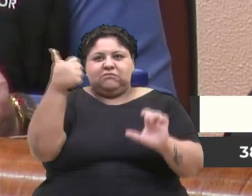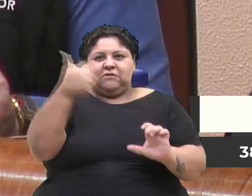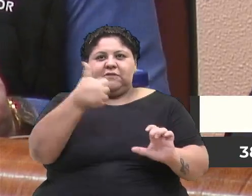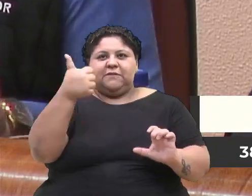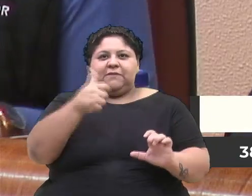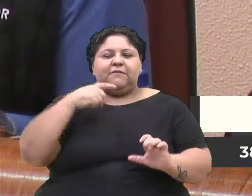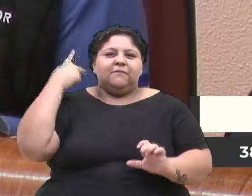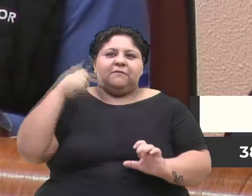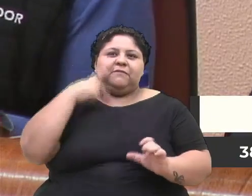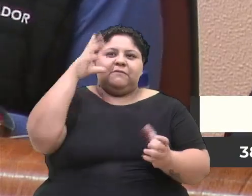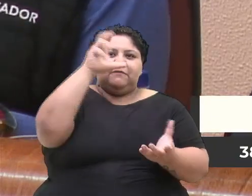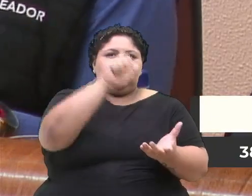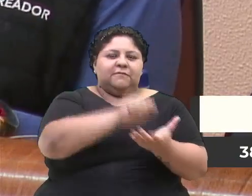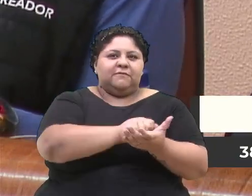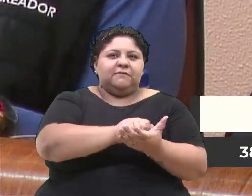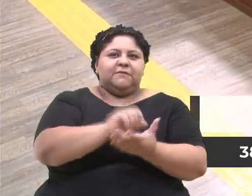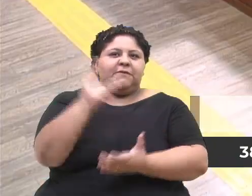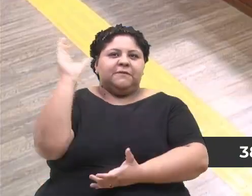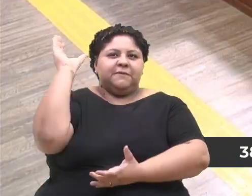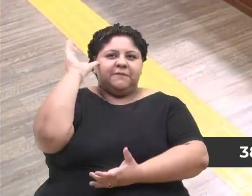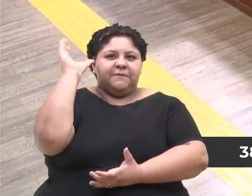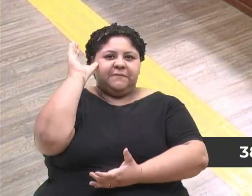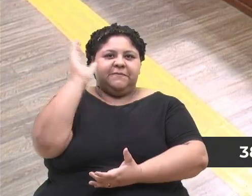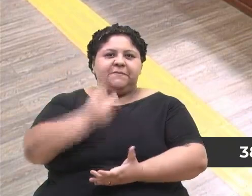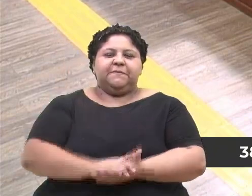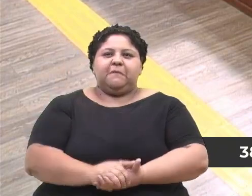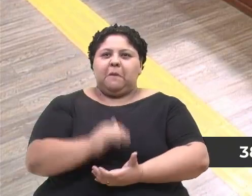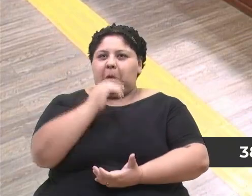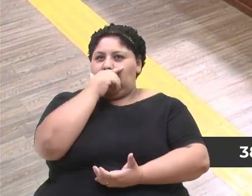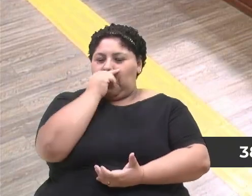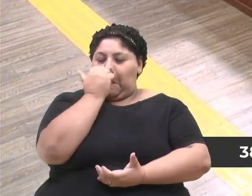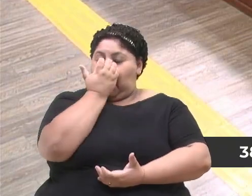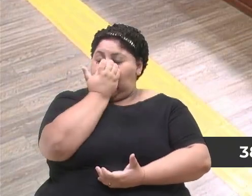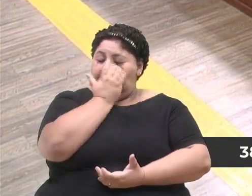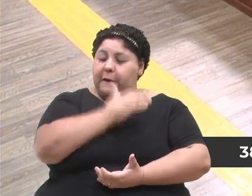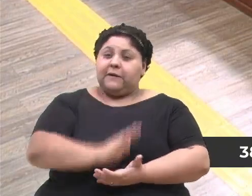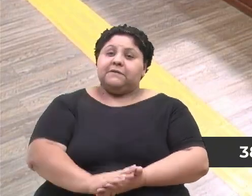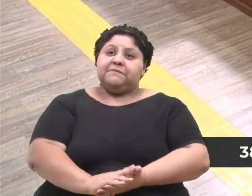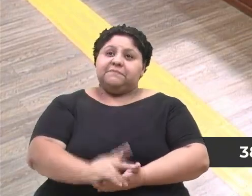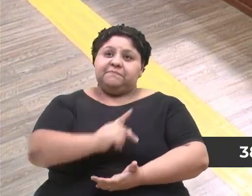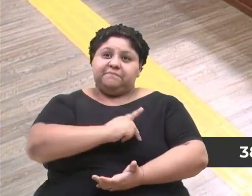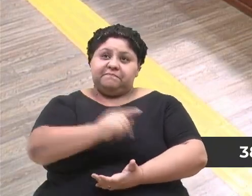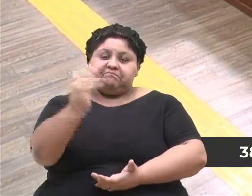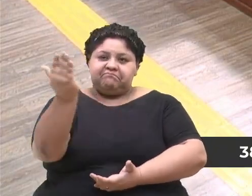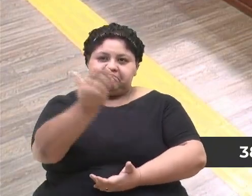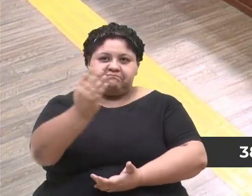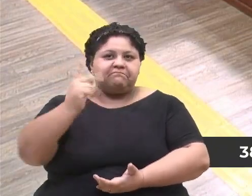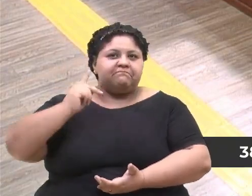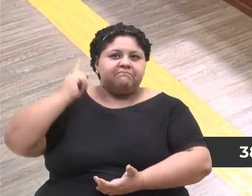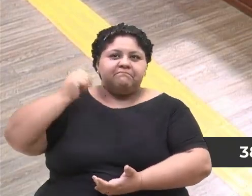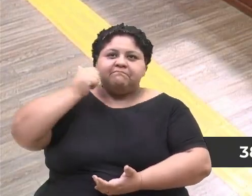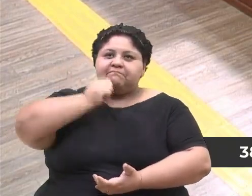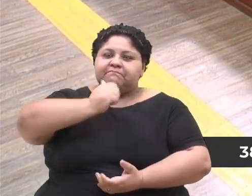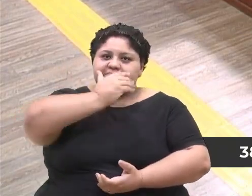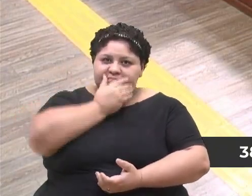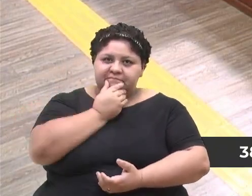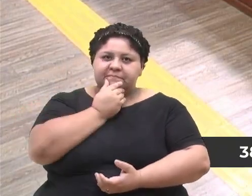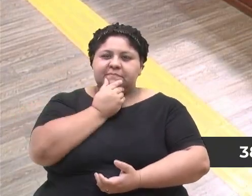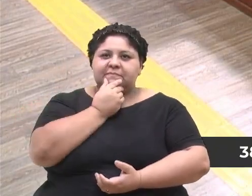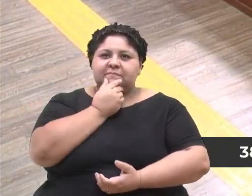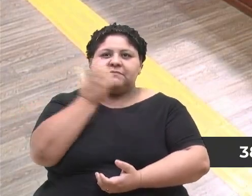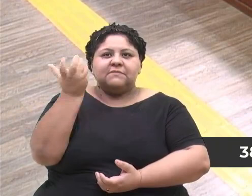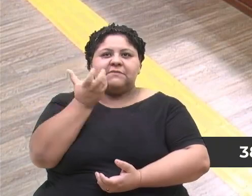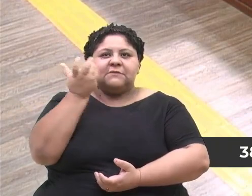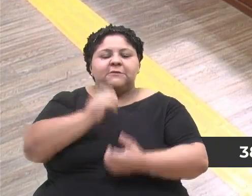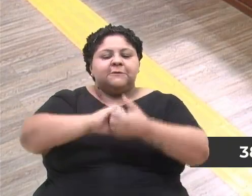inscrito, Olmir Cadori. Peço a palavra, presidente. Senhor presidente, caros colegas vereadores, quero